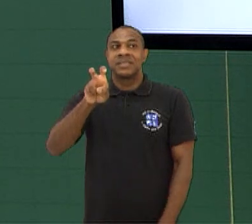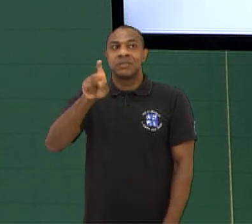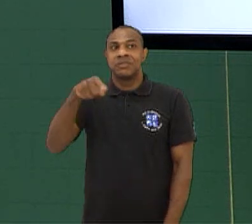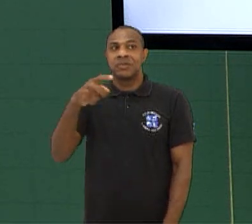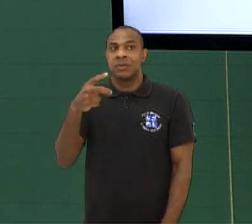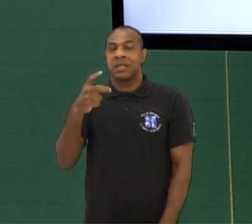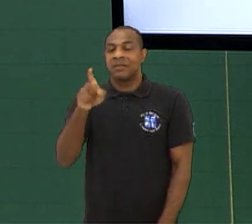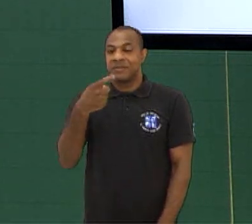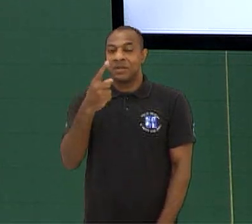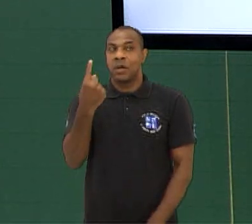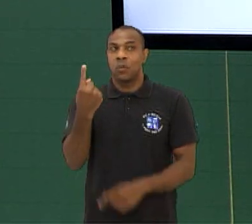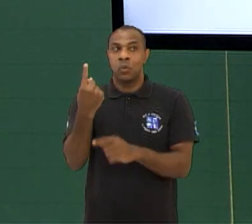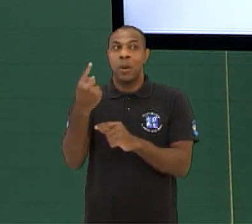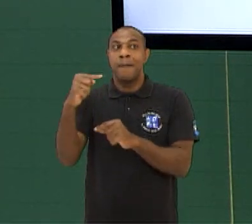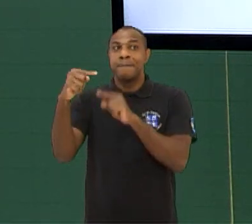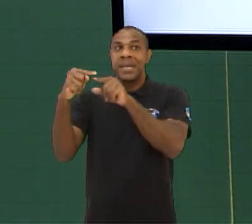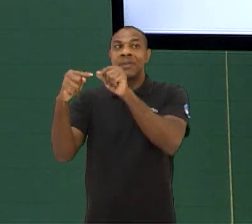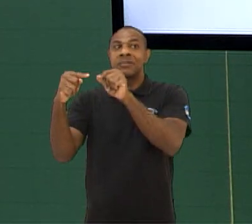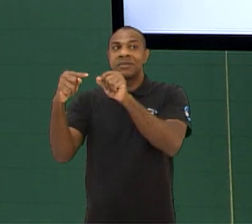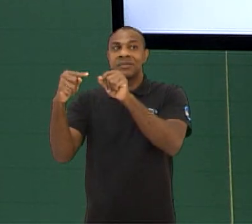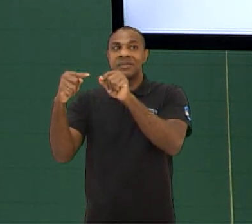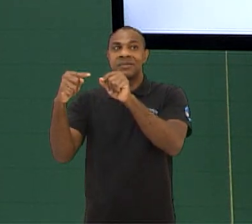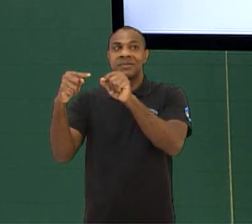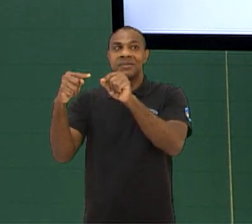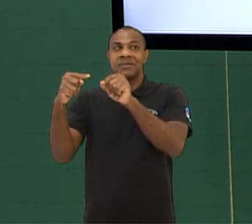5,1 menos